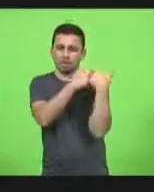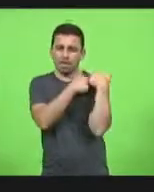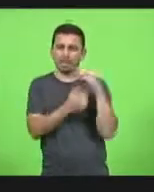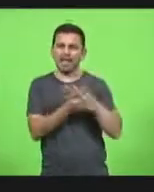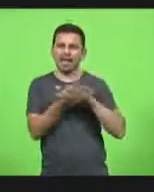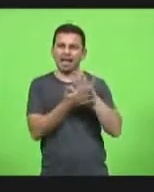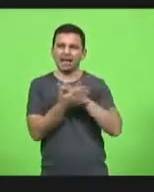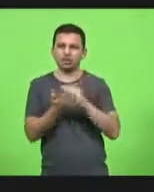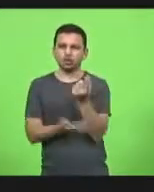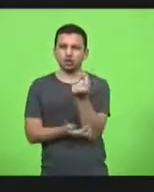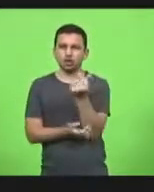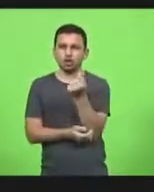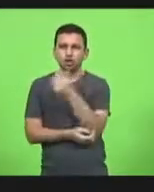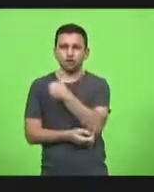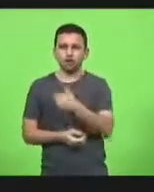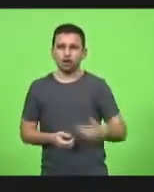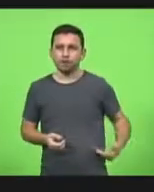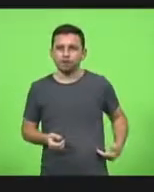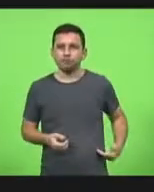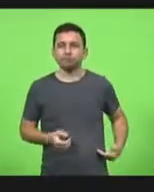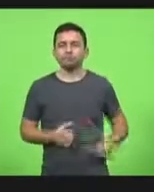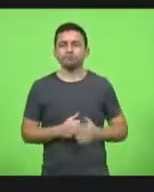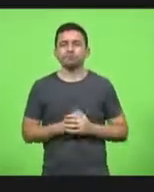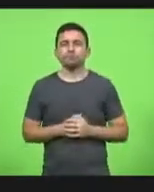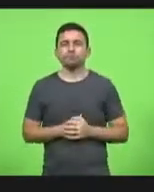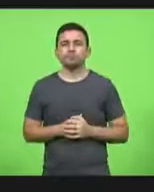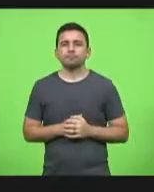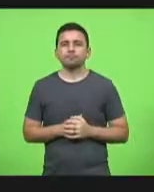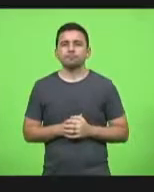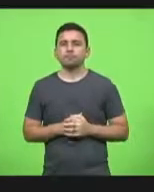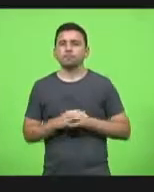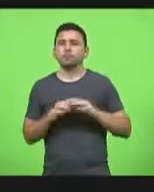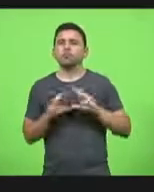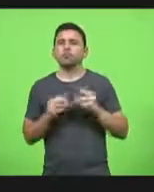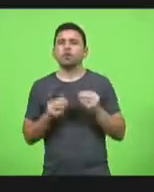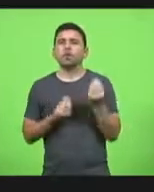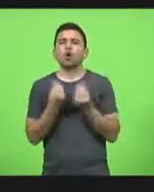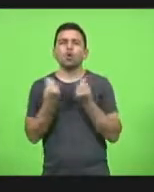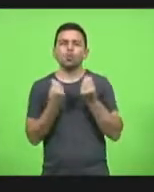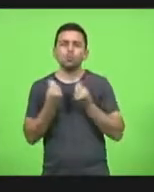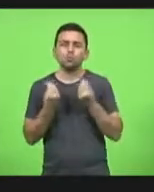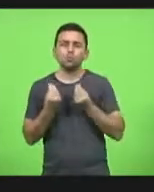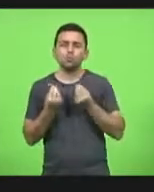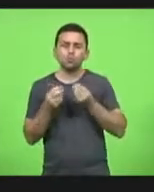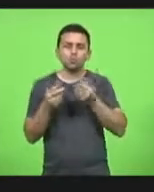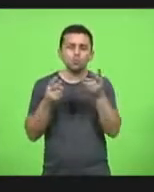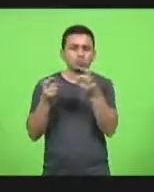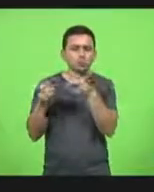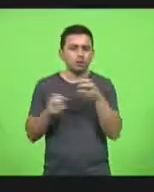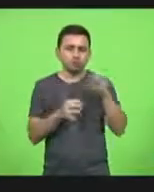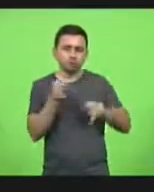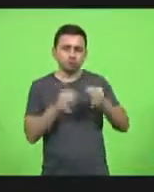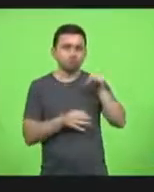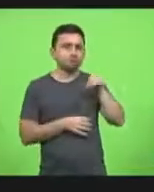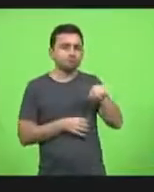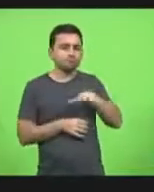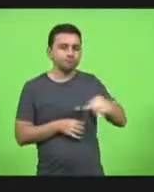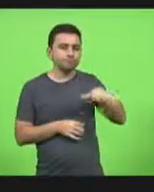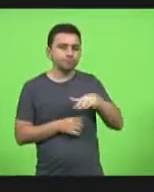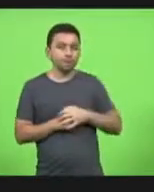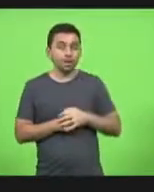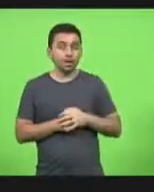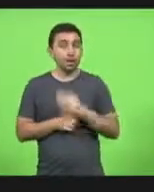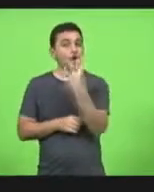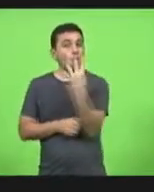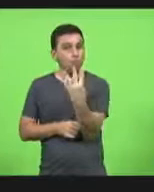público, aliás, o crime de responsabilidade também, como que está sendo observado isso pela justiça? Nessa reintegração de posse, quatro